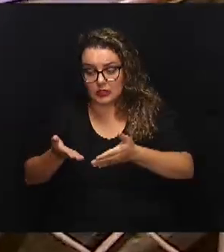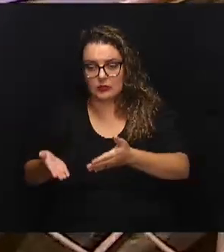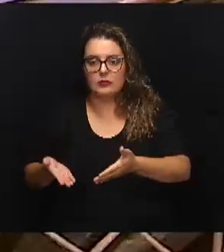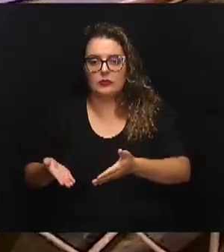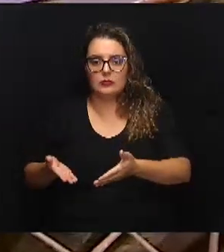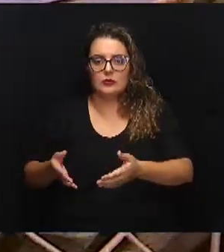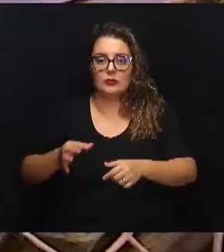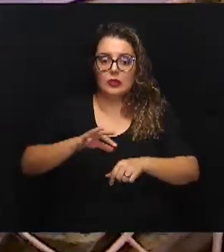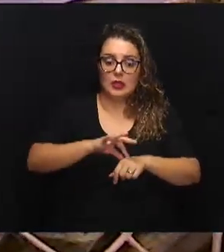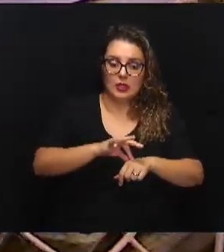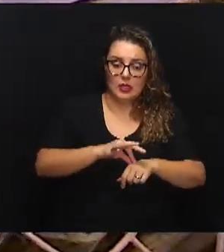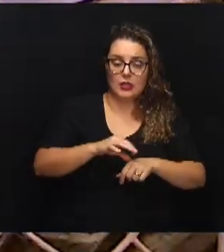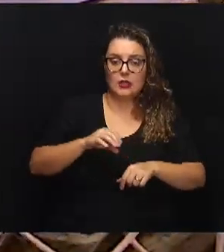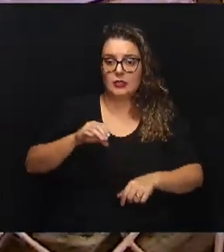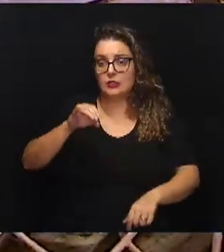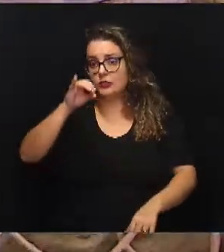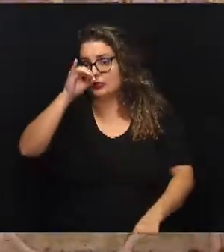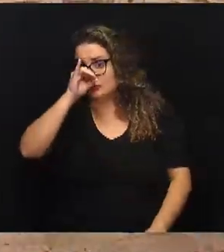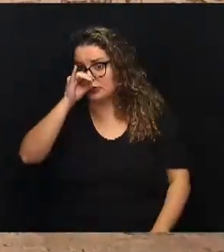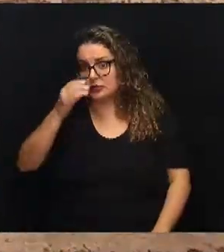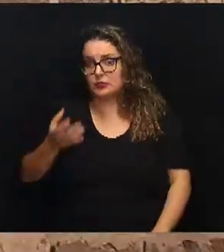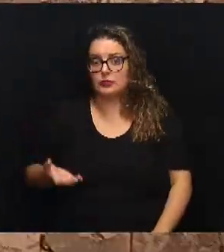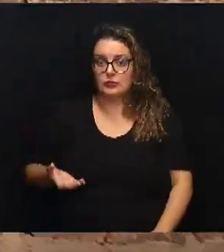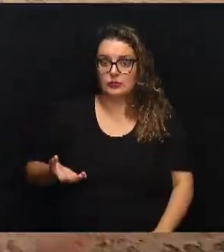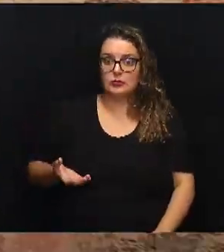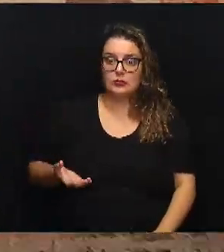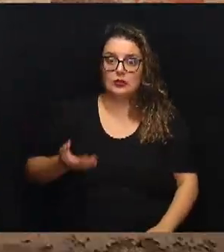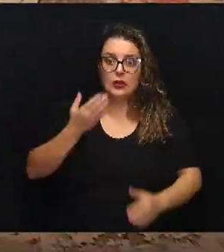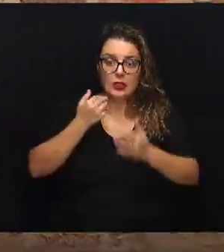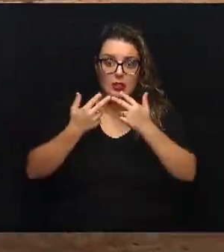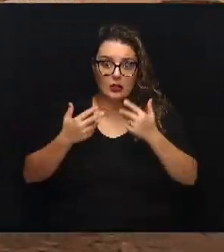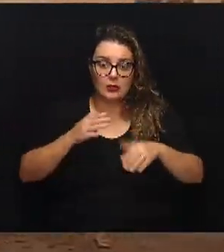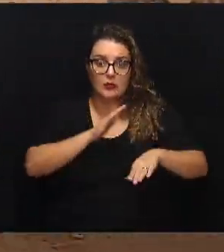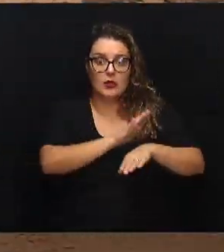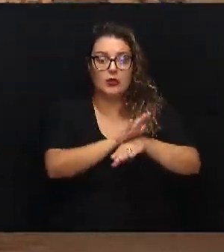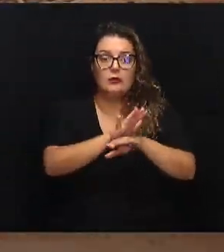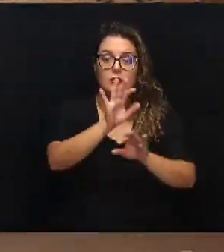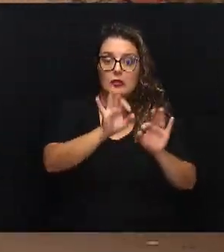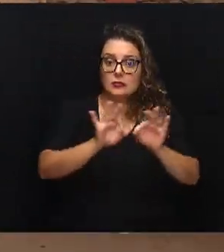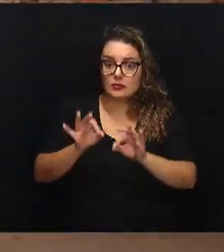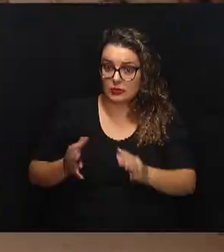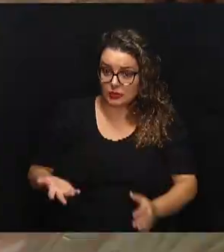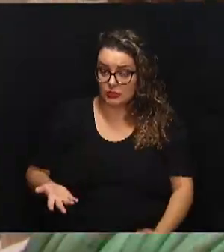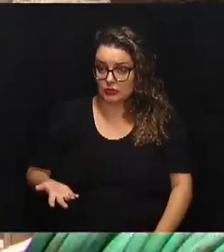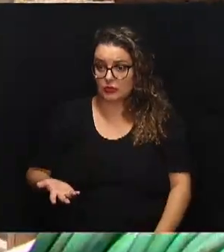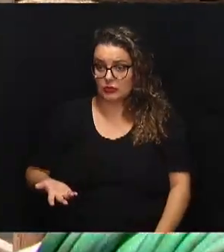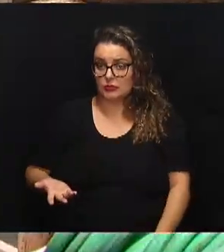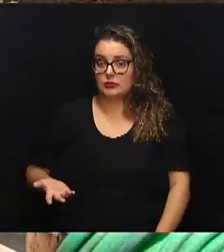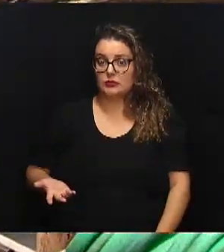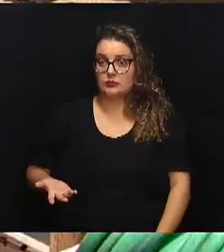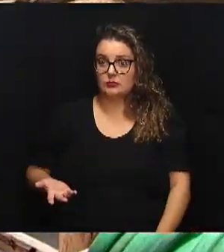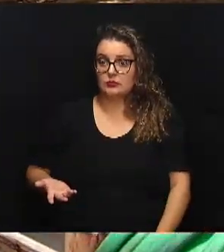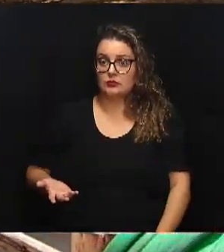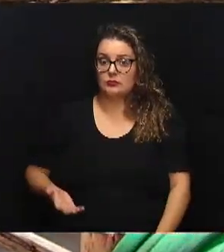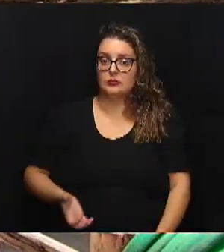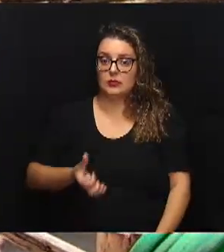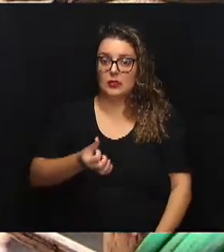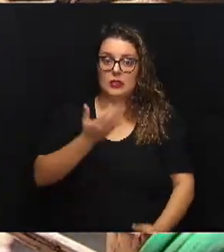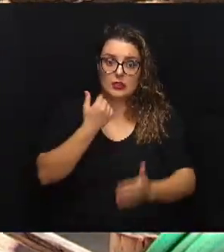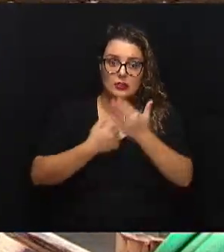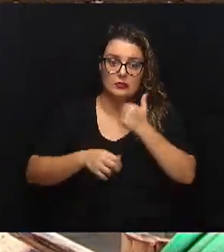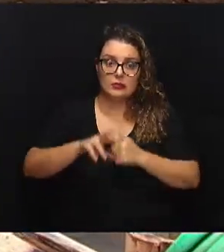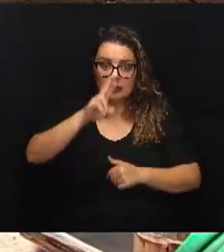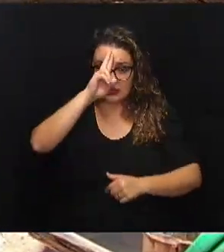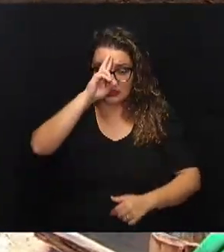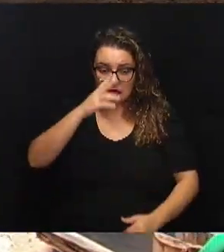carne suína, a comida que eles ajudaram a preparar nas 6 refeições que aqui